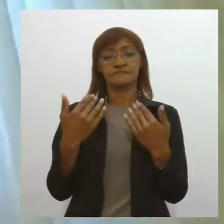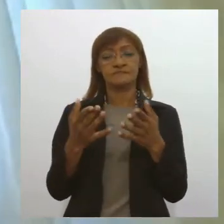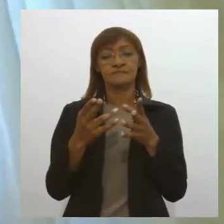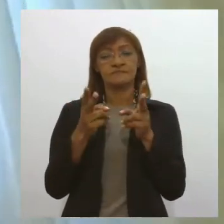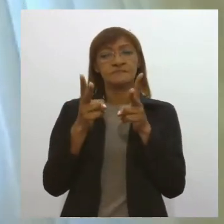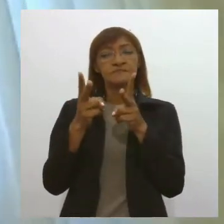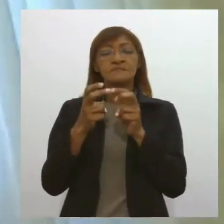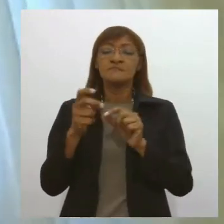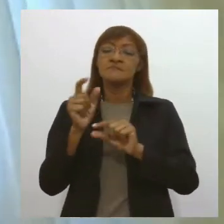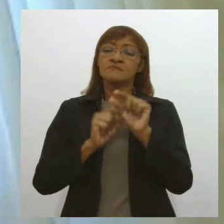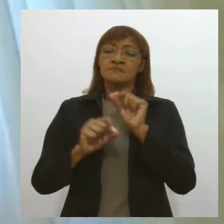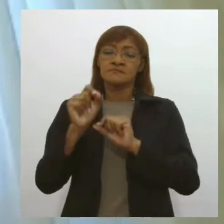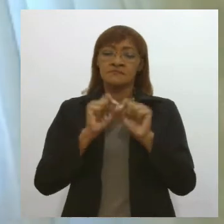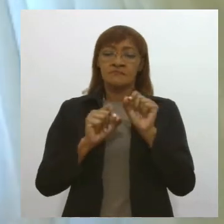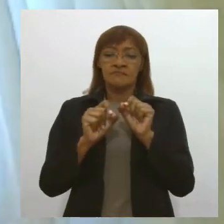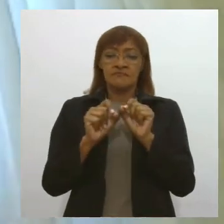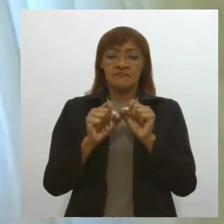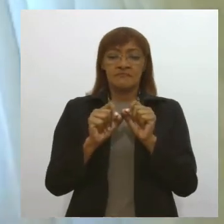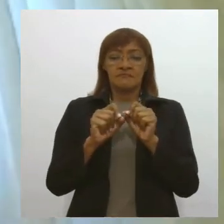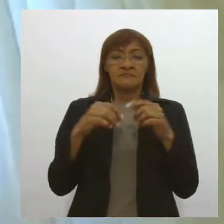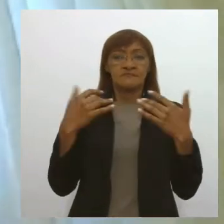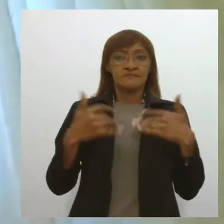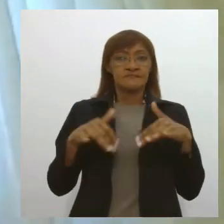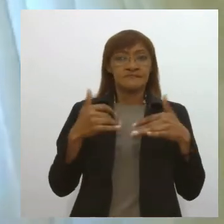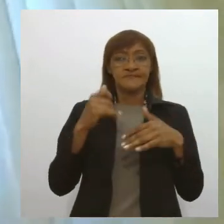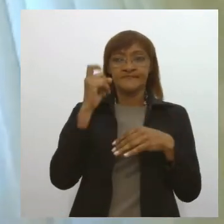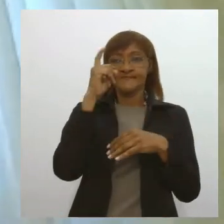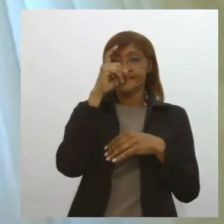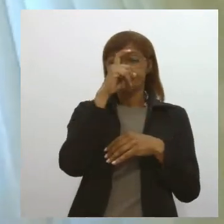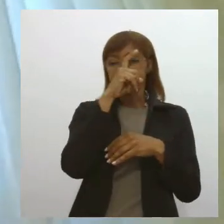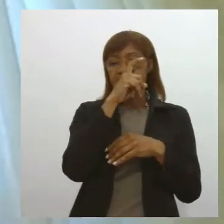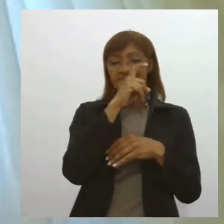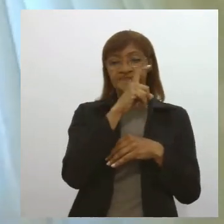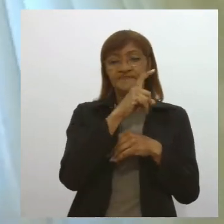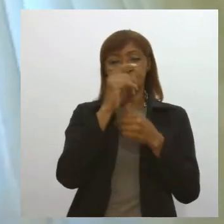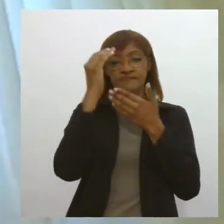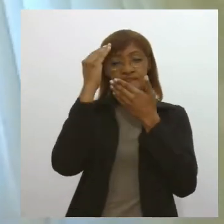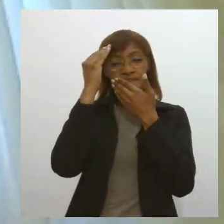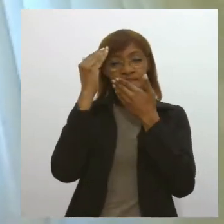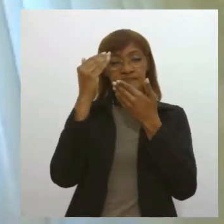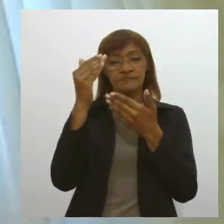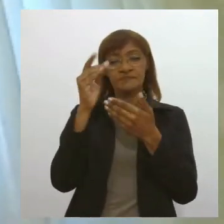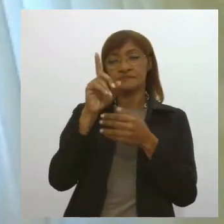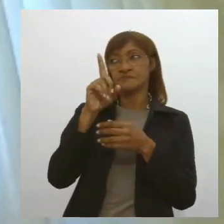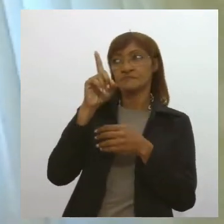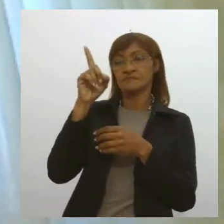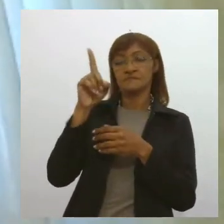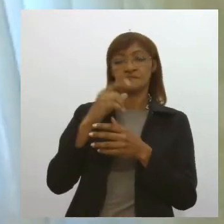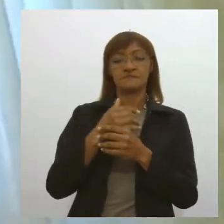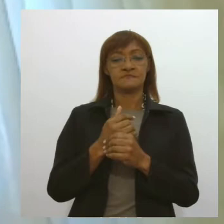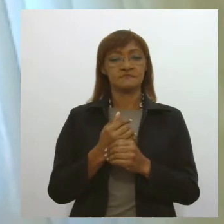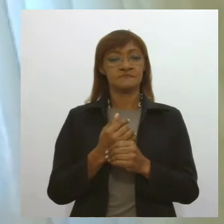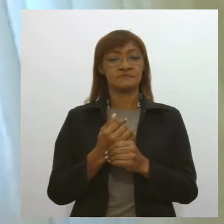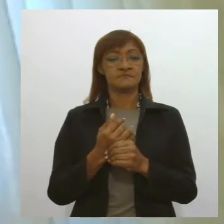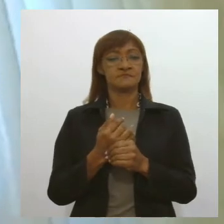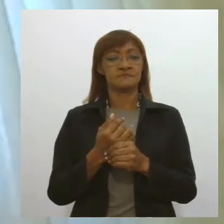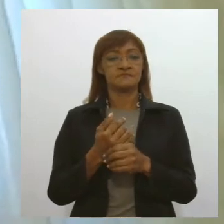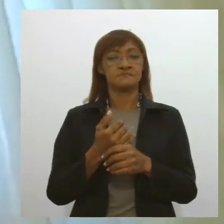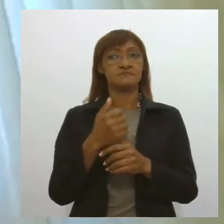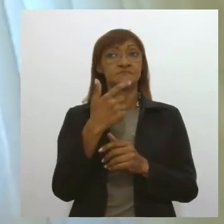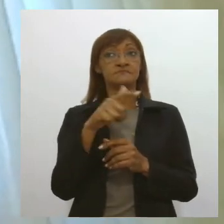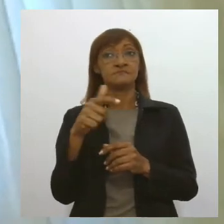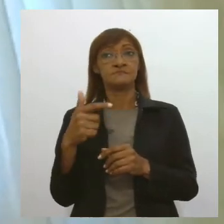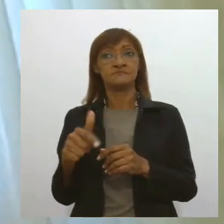mais de complicações, né, que, assim, graças a Deus a gente não tem pego muitos casos